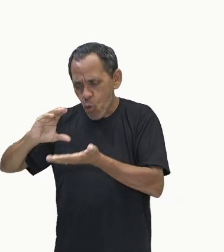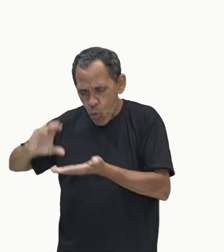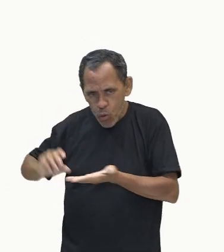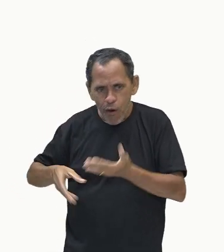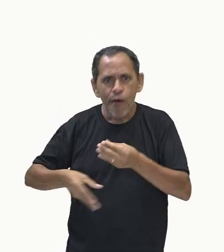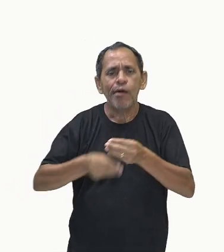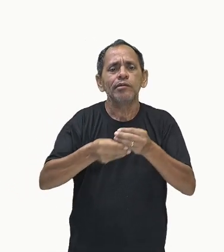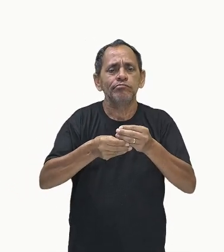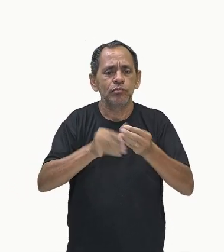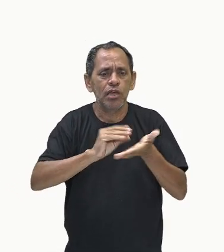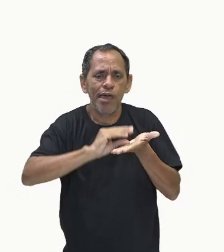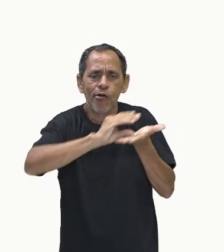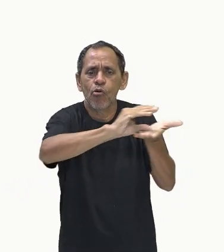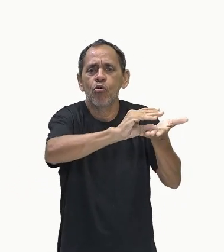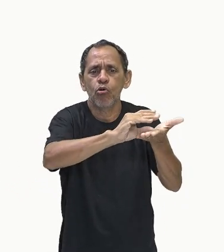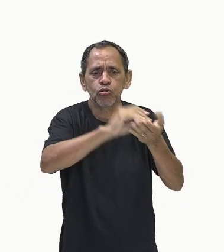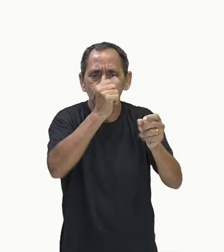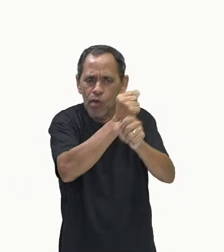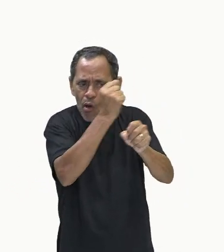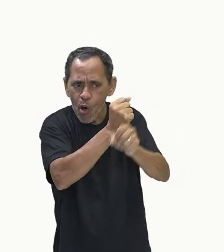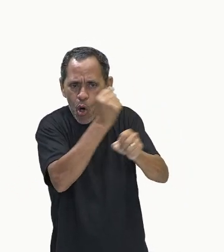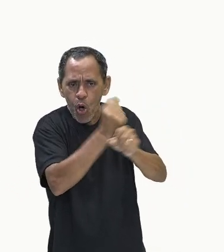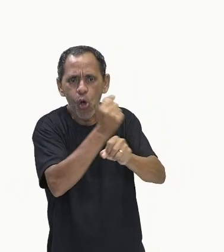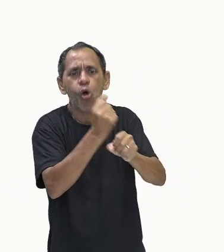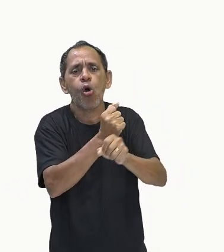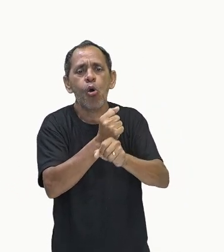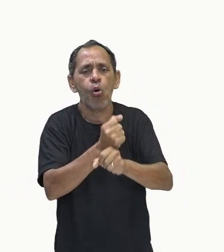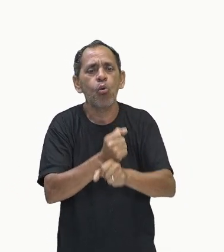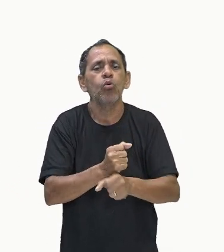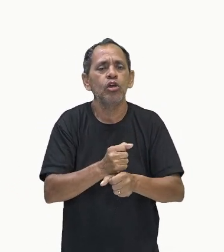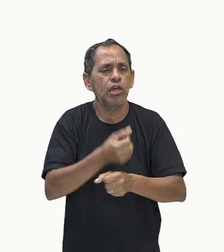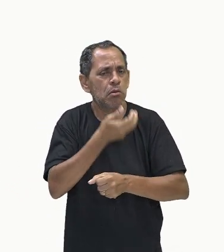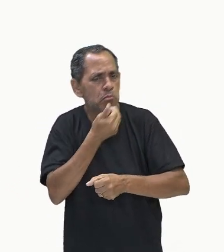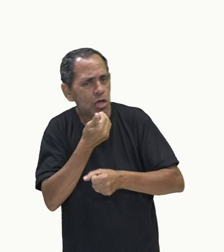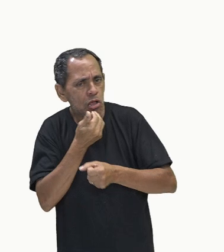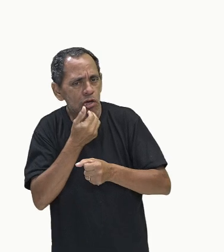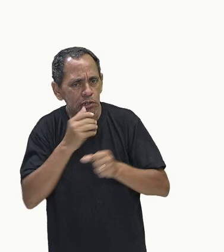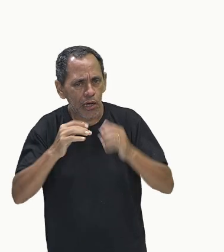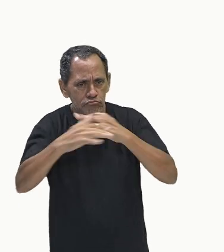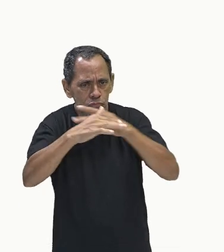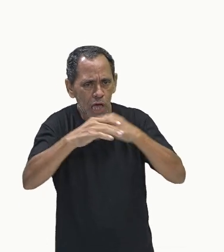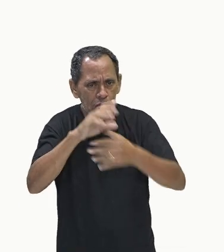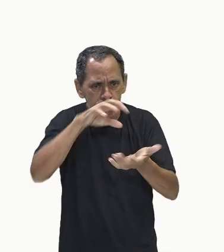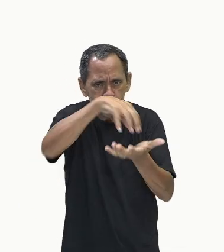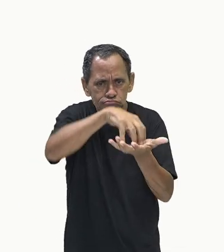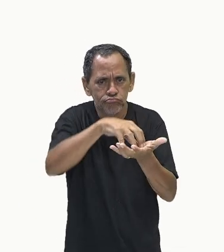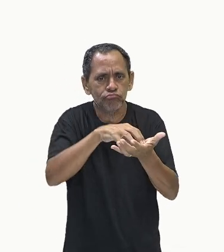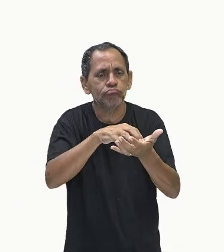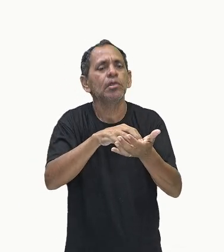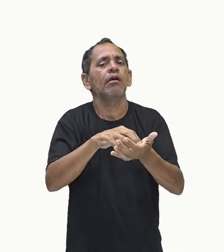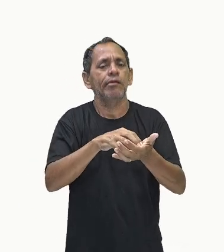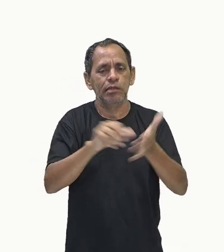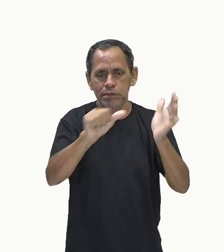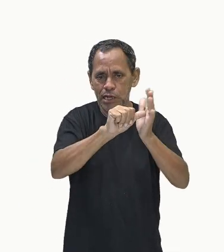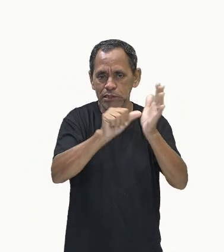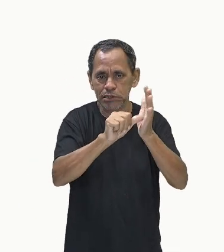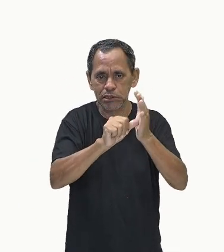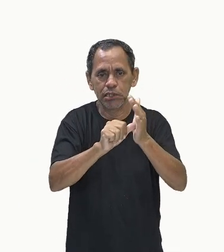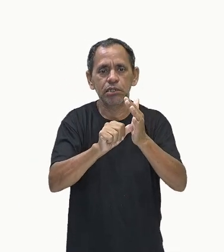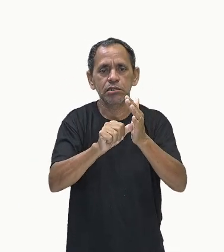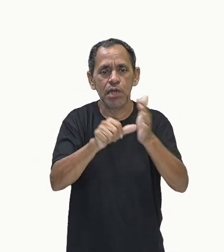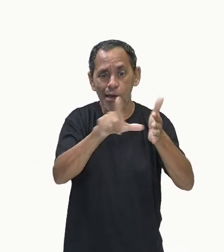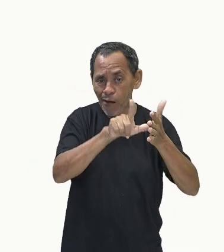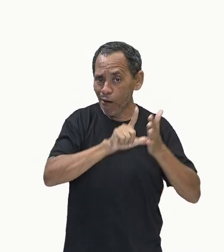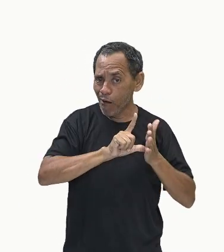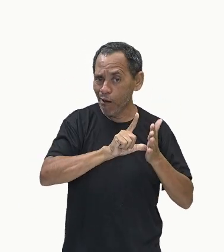reconstruir e embelezar Atenas, tá? Incendiada lá pelos persas, como nós